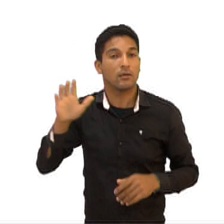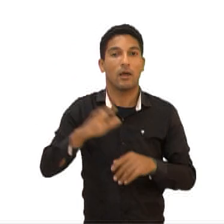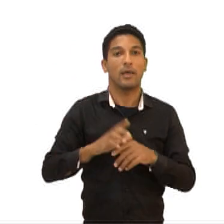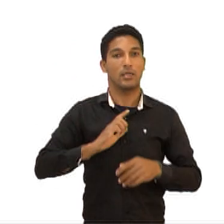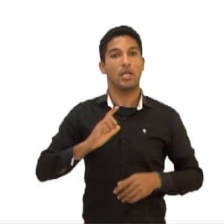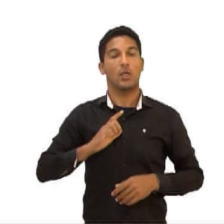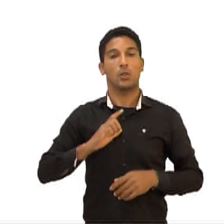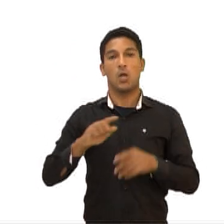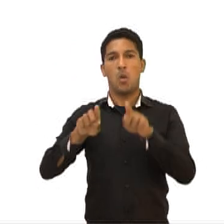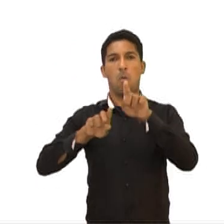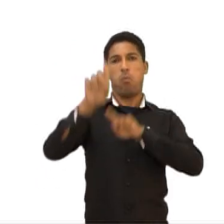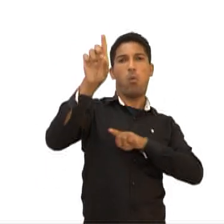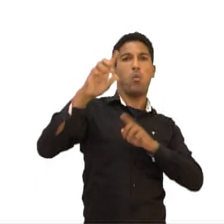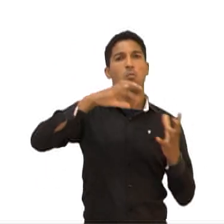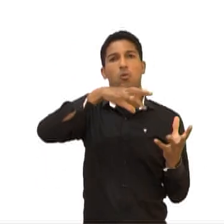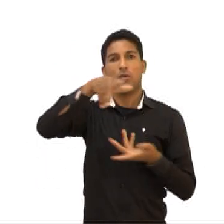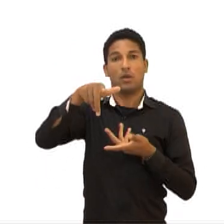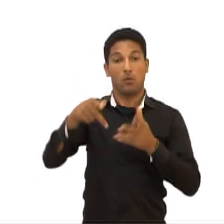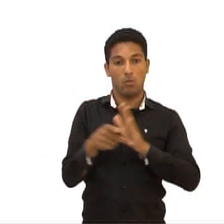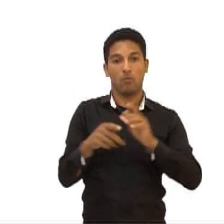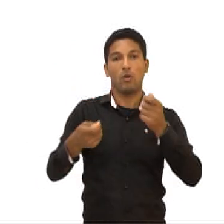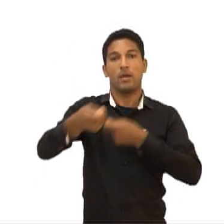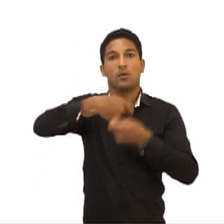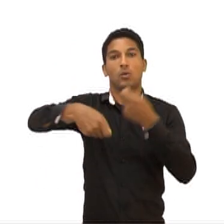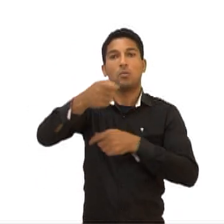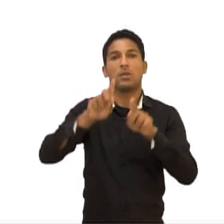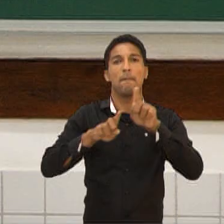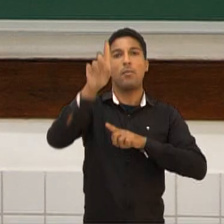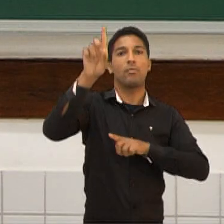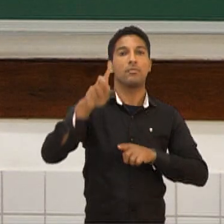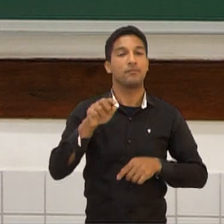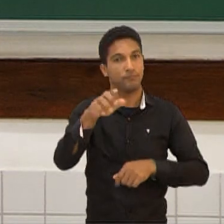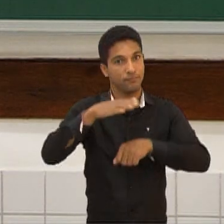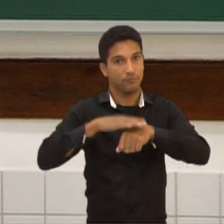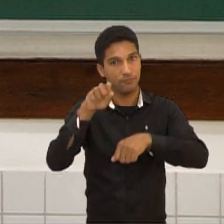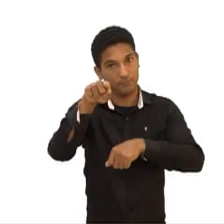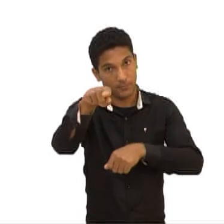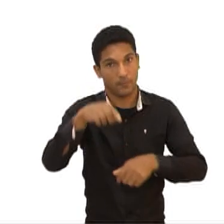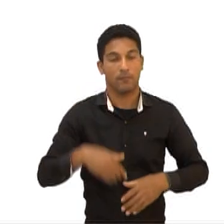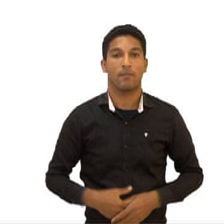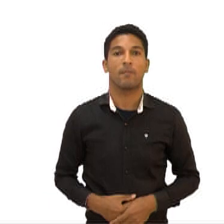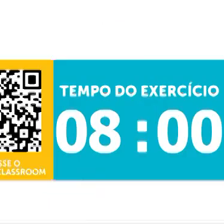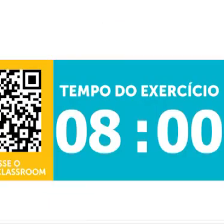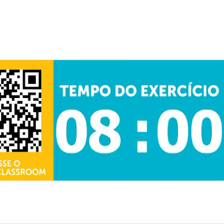relação à sua economia. Vamos lá, Nono, caprichem lá com vocês.